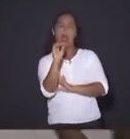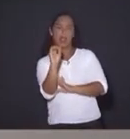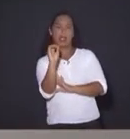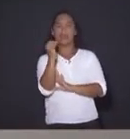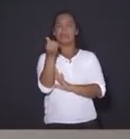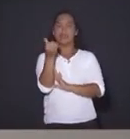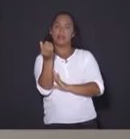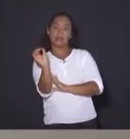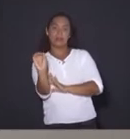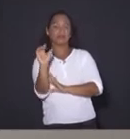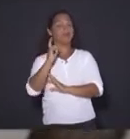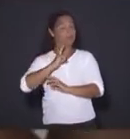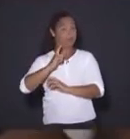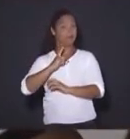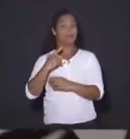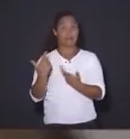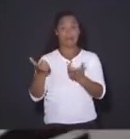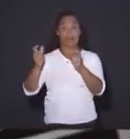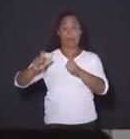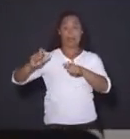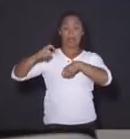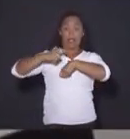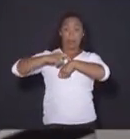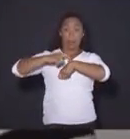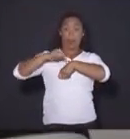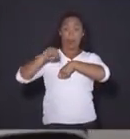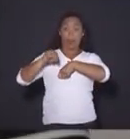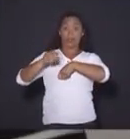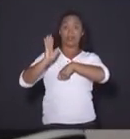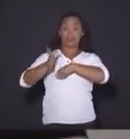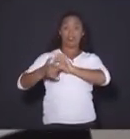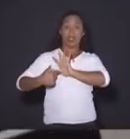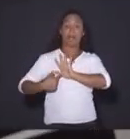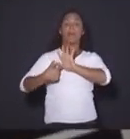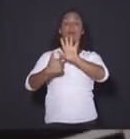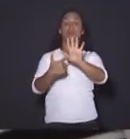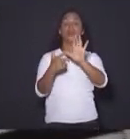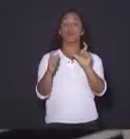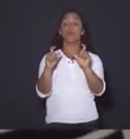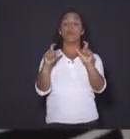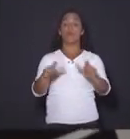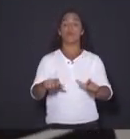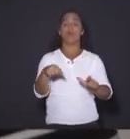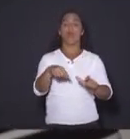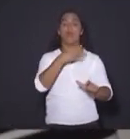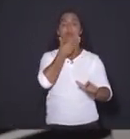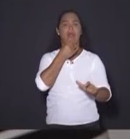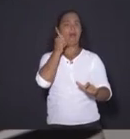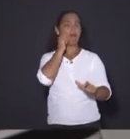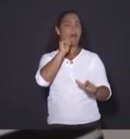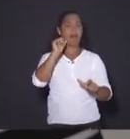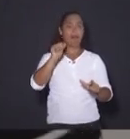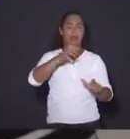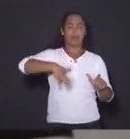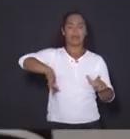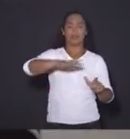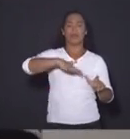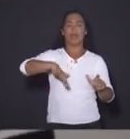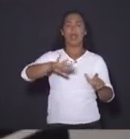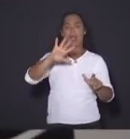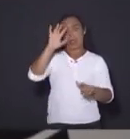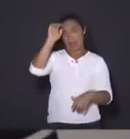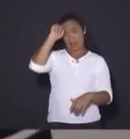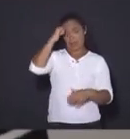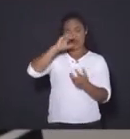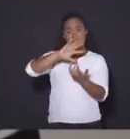tantos outros e outras que naquele momento já polemizavam qual o espaço das negras dos negros no mundo da arte com que a arte